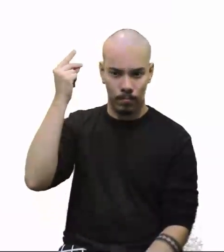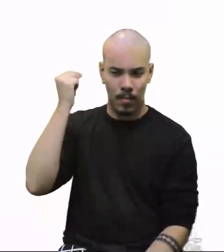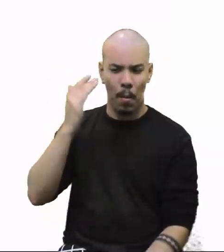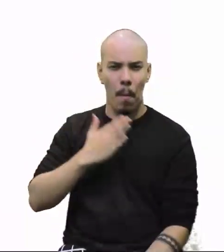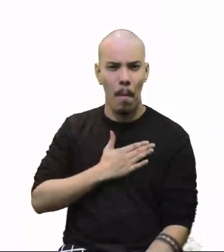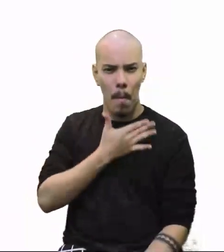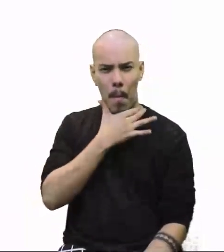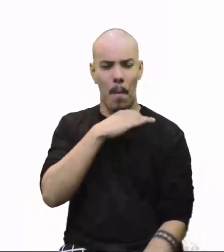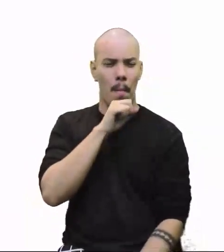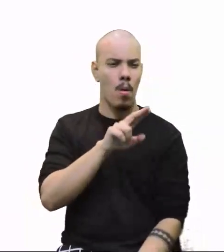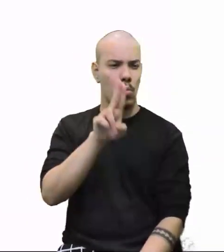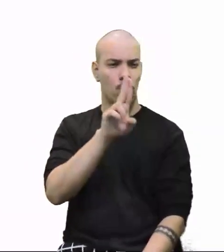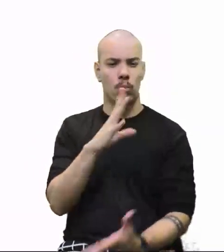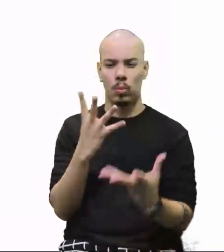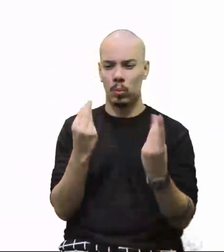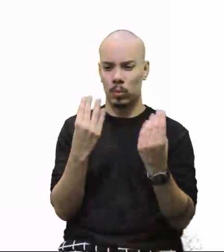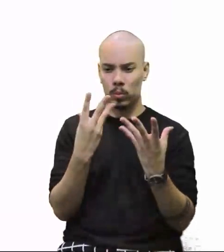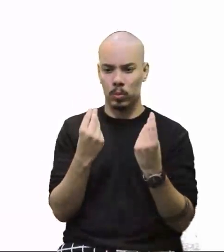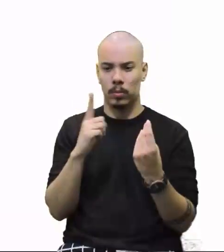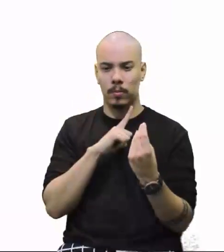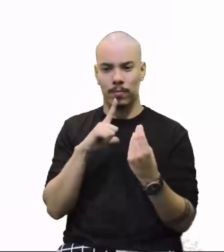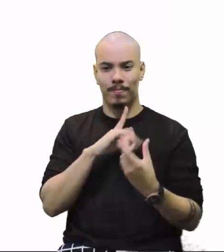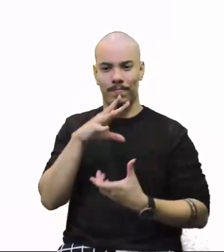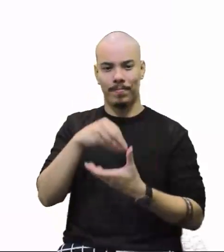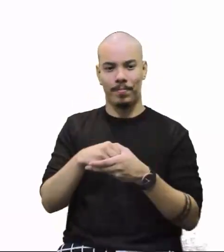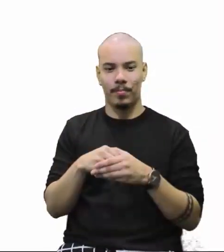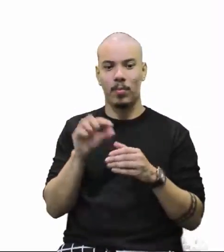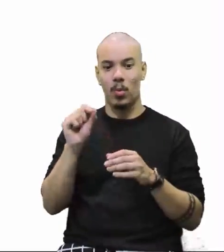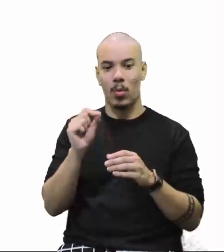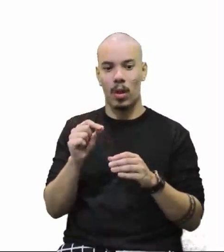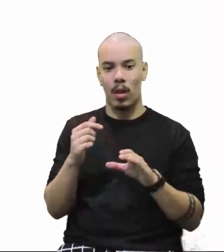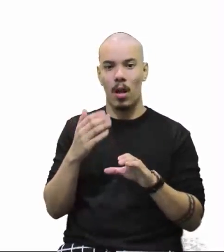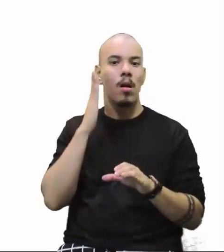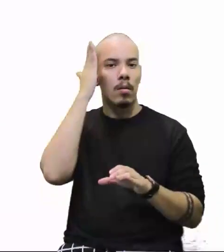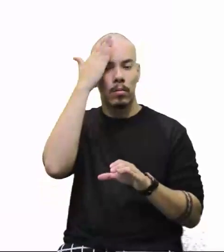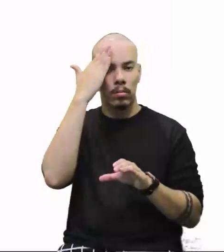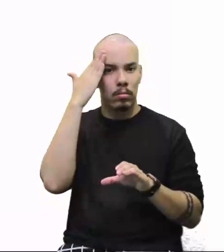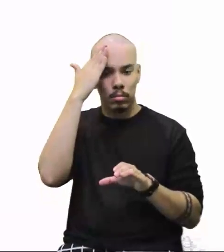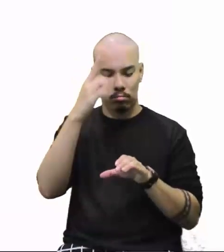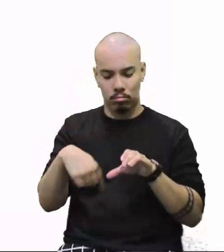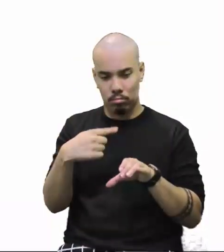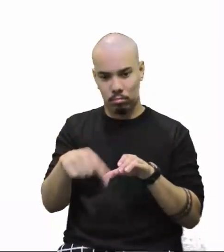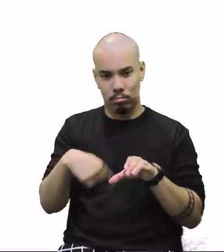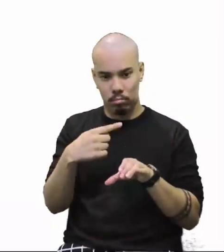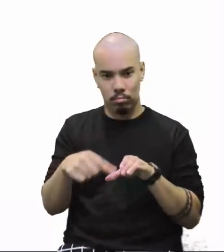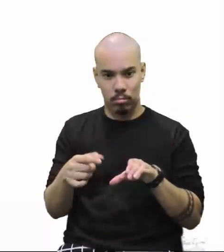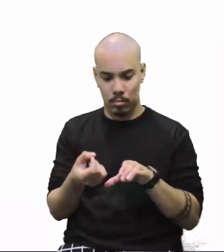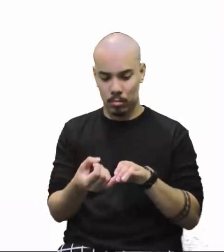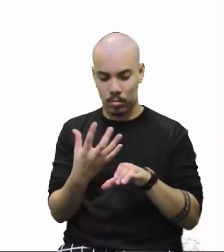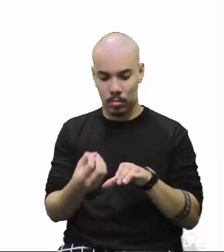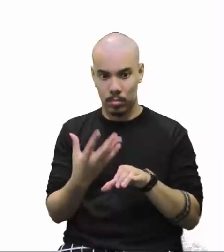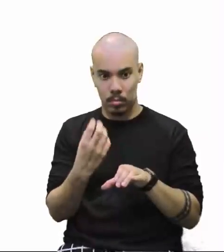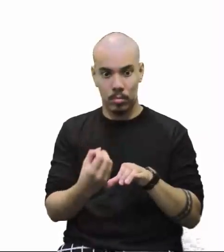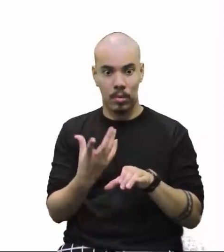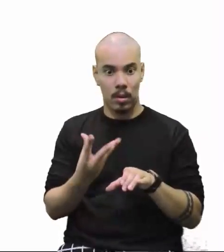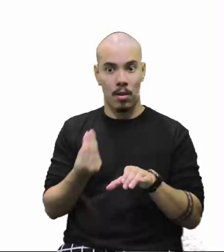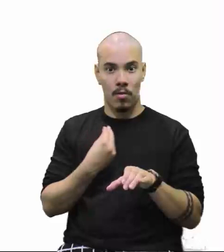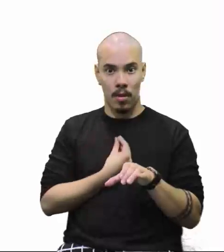usou bastante. Ele fica lá na roda e o que que acontece, ó? Ele gera uma corrente que vai acender